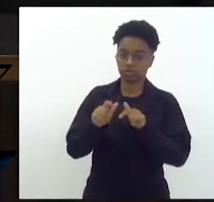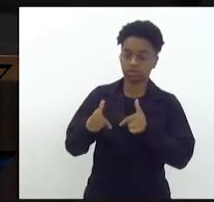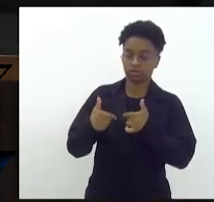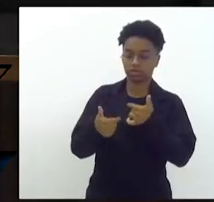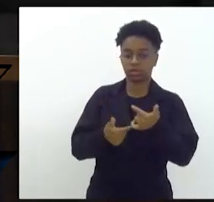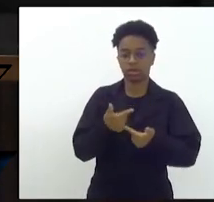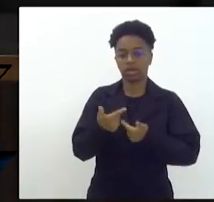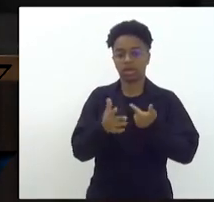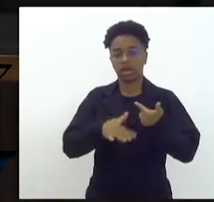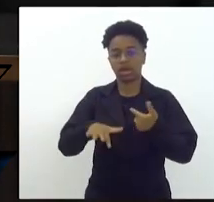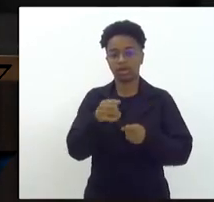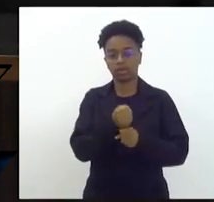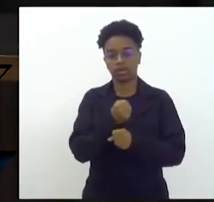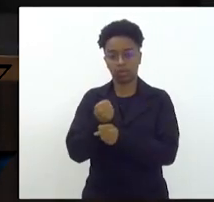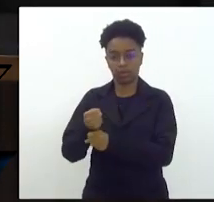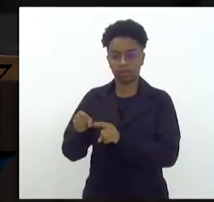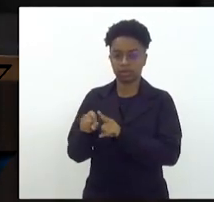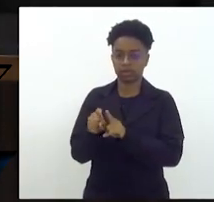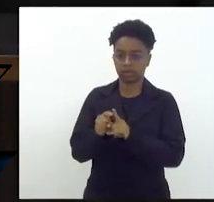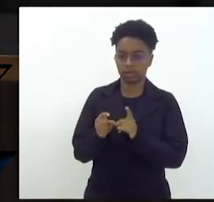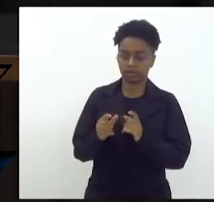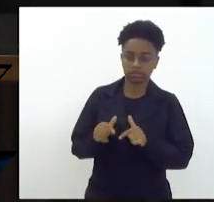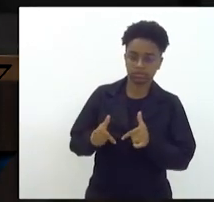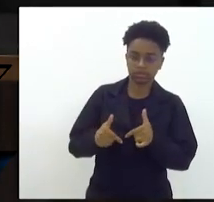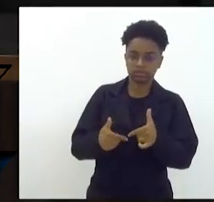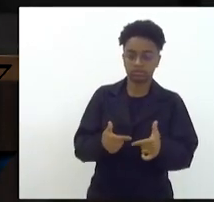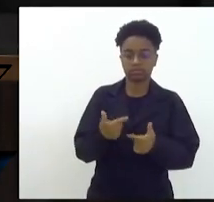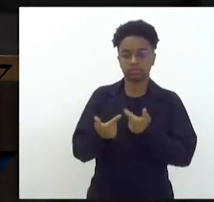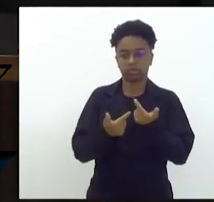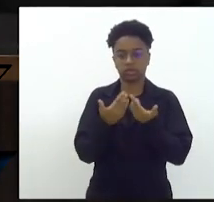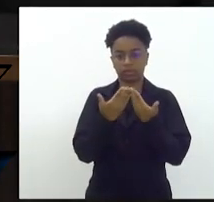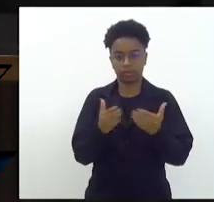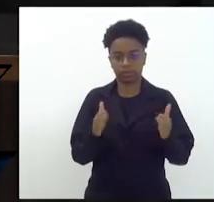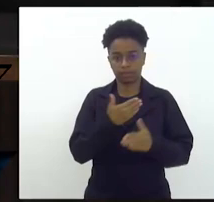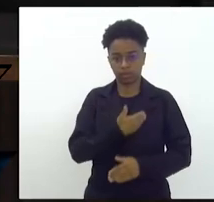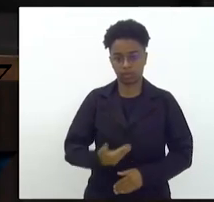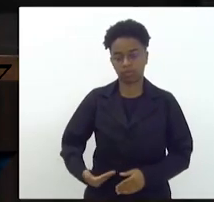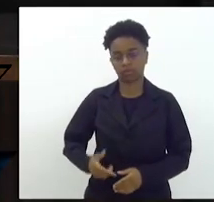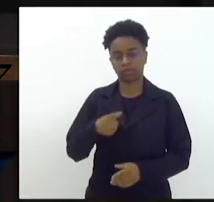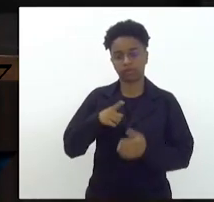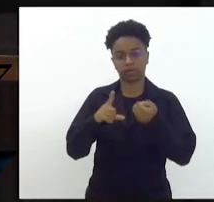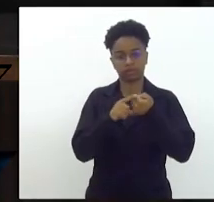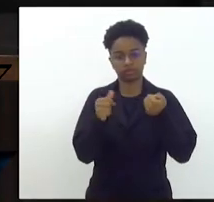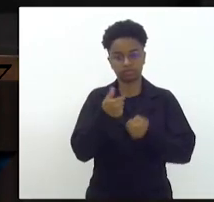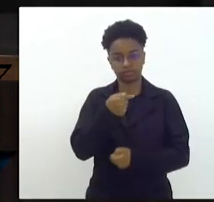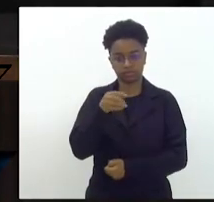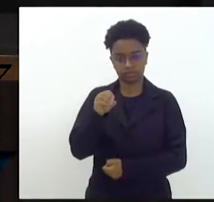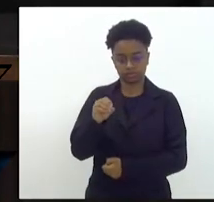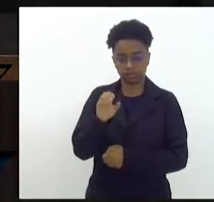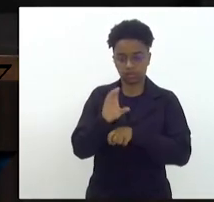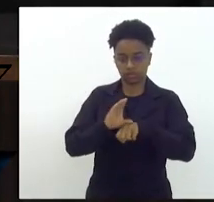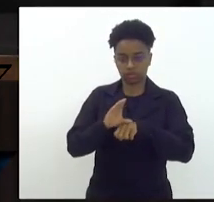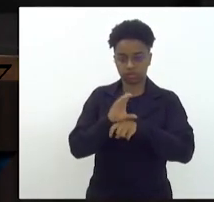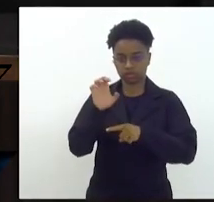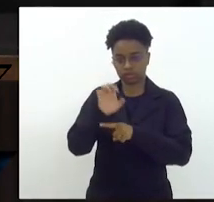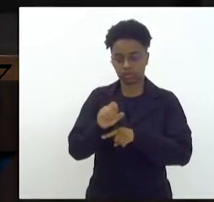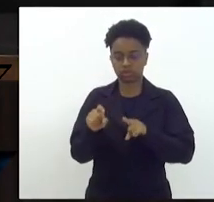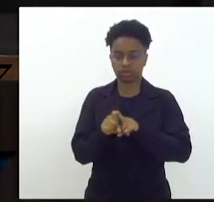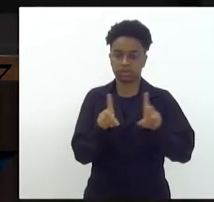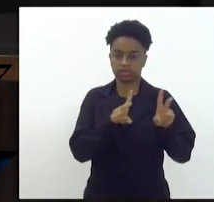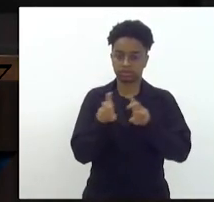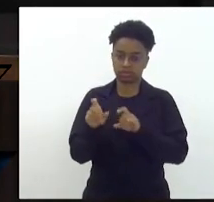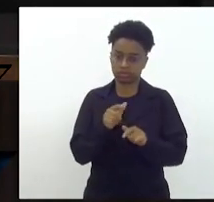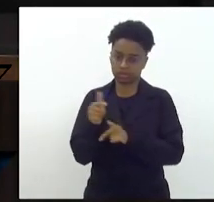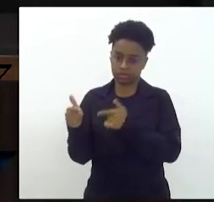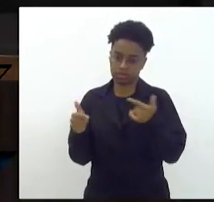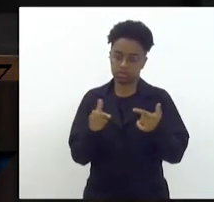obras públicas e de permissão da prestação de serviços públicos previsto no artigo 70 da constituição estadual e da outras providências